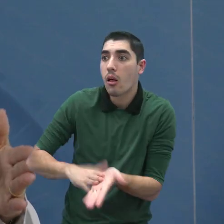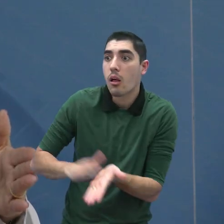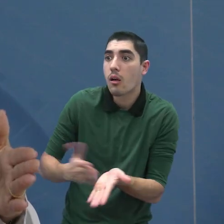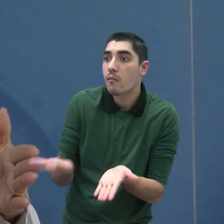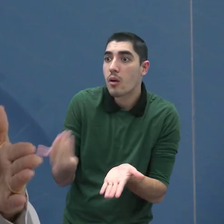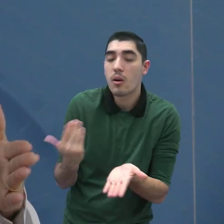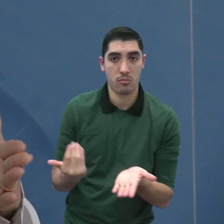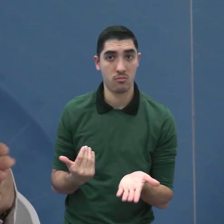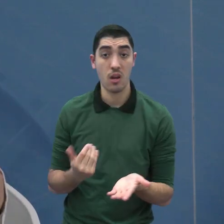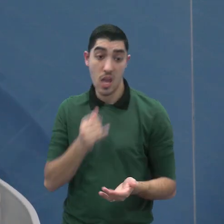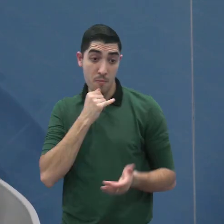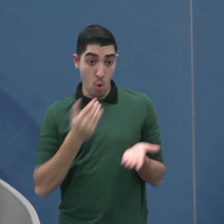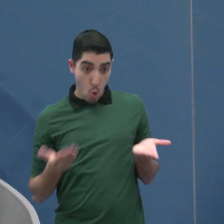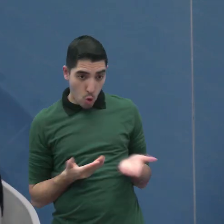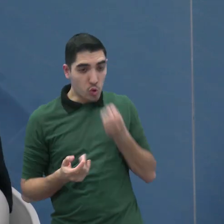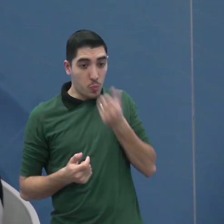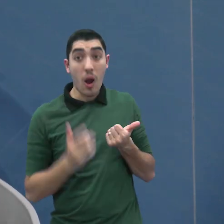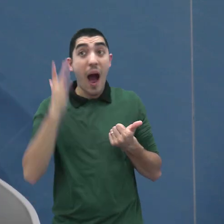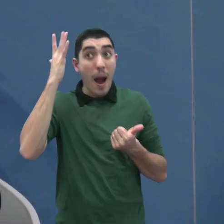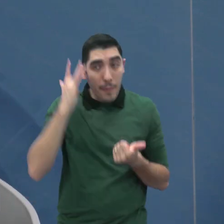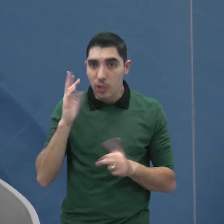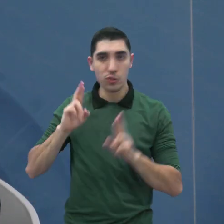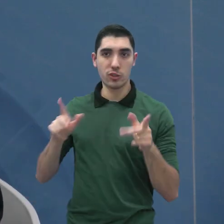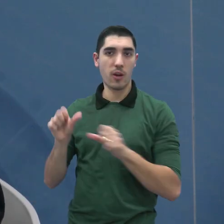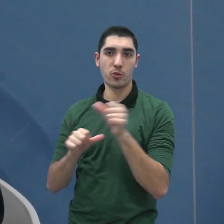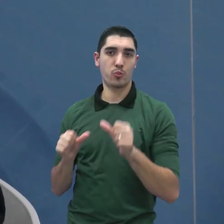amanhã já não é mais. Então, qualquer coisa